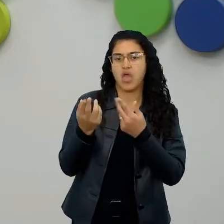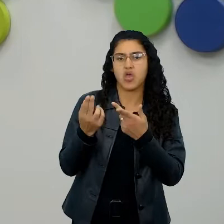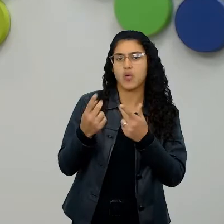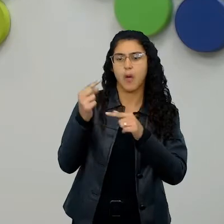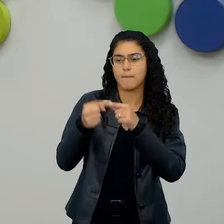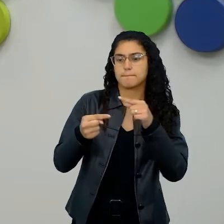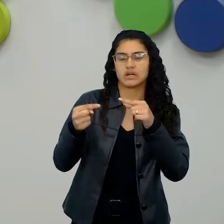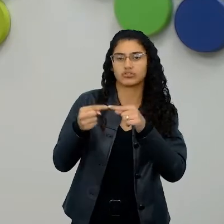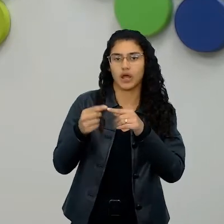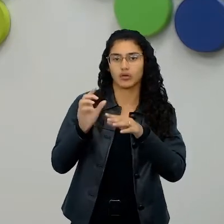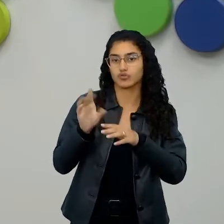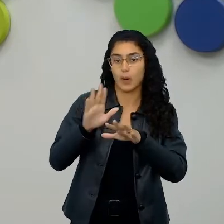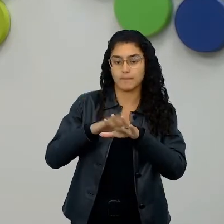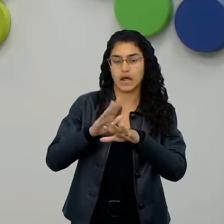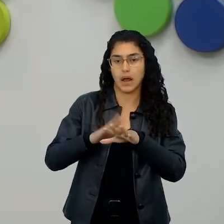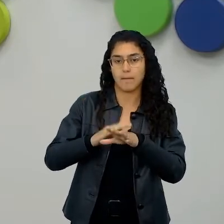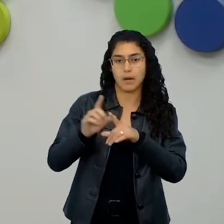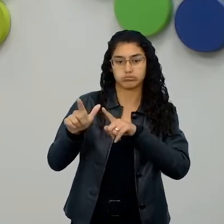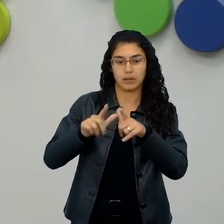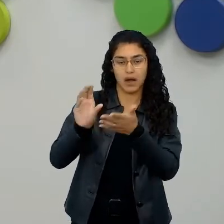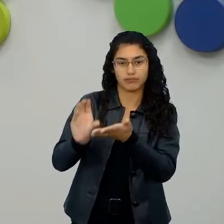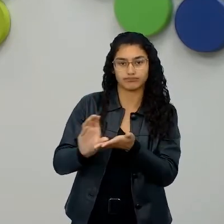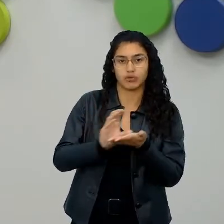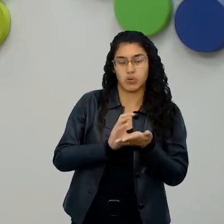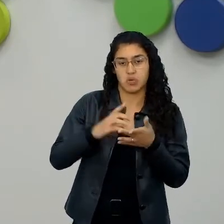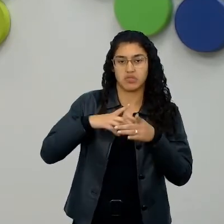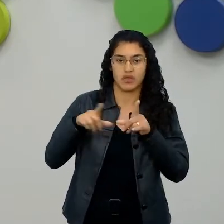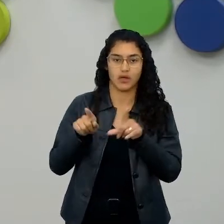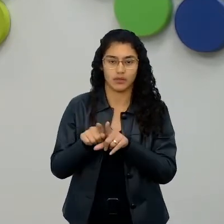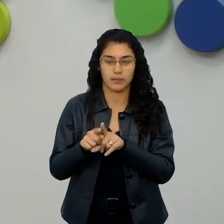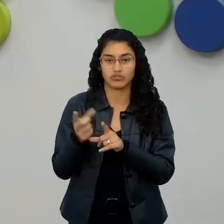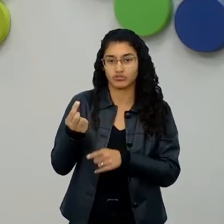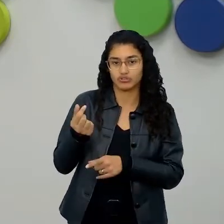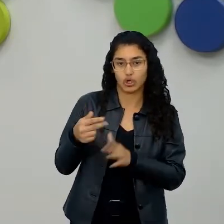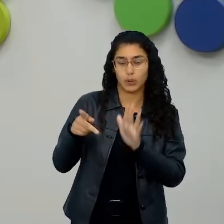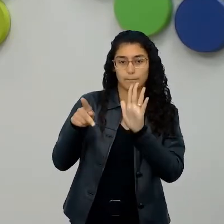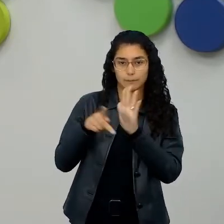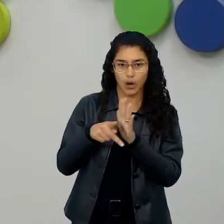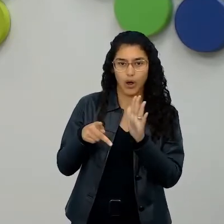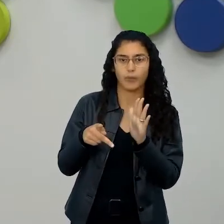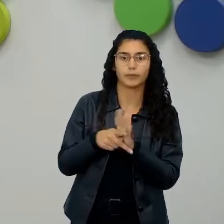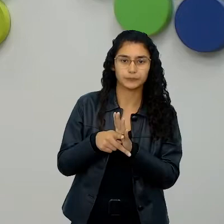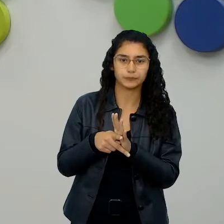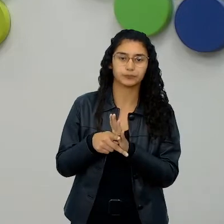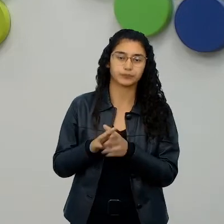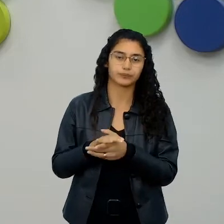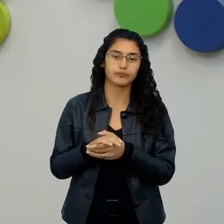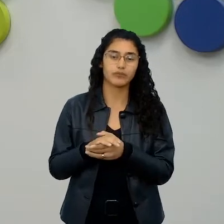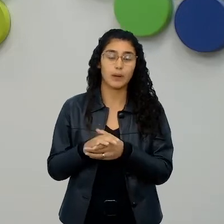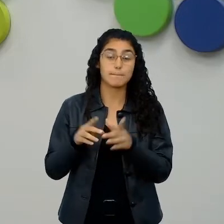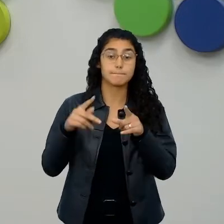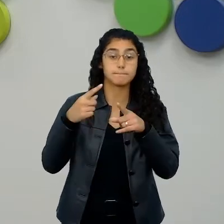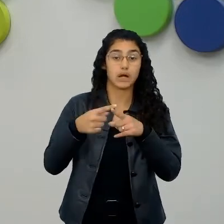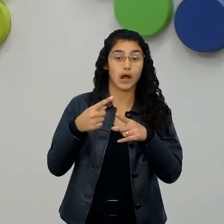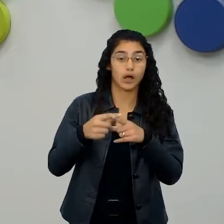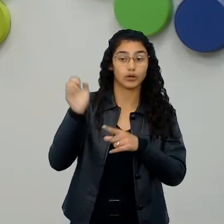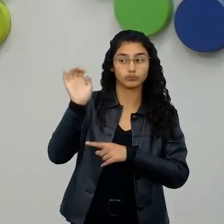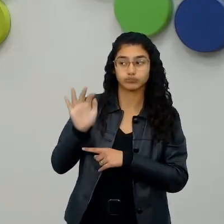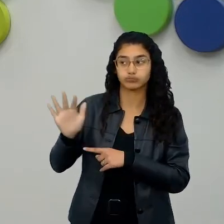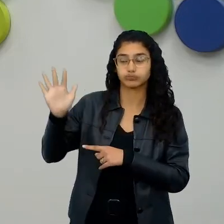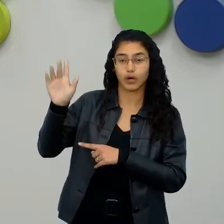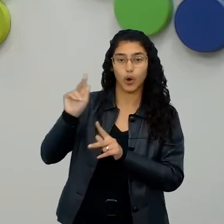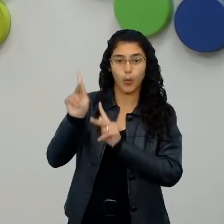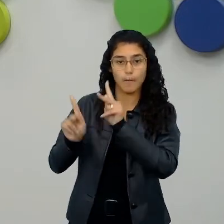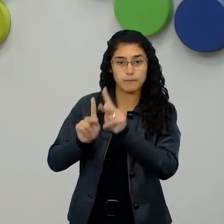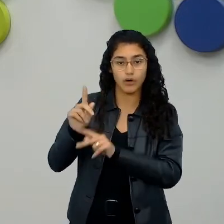para fim do lucro, da acumulação de dinheiro da civilização europeia, de povos